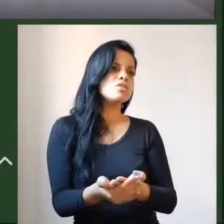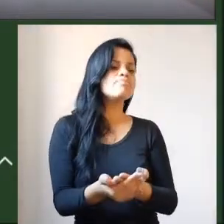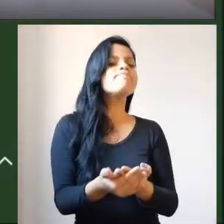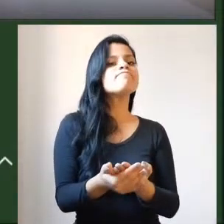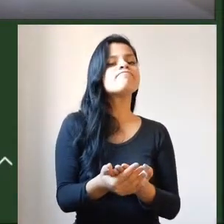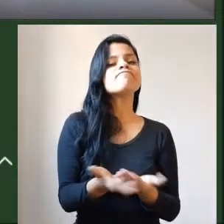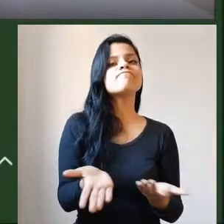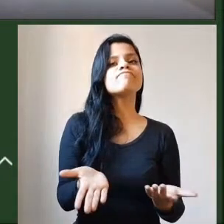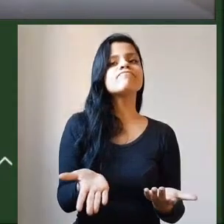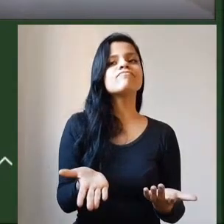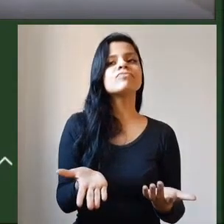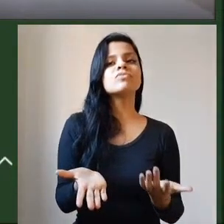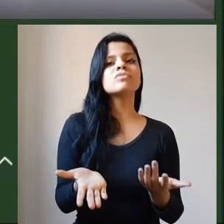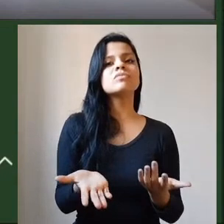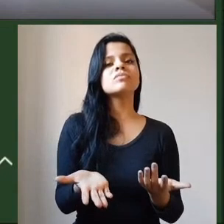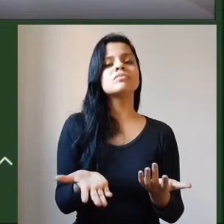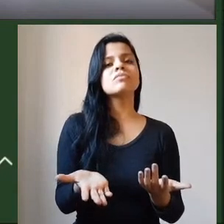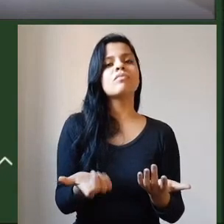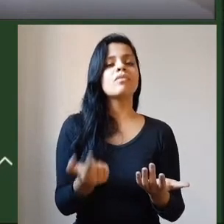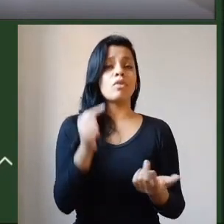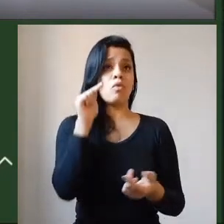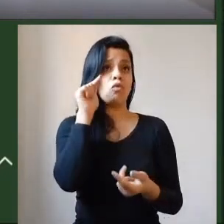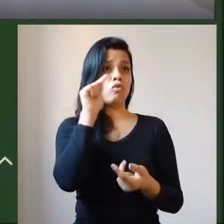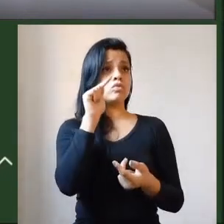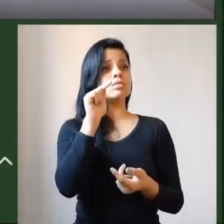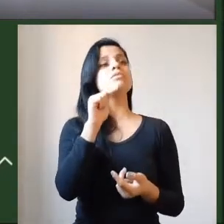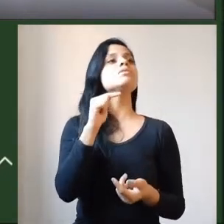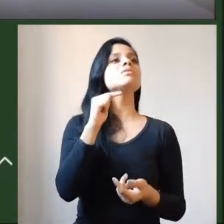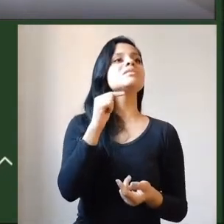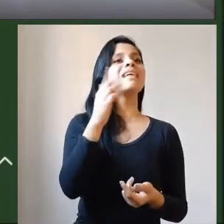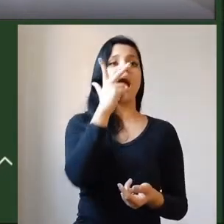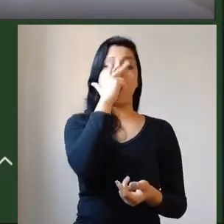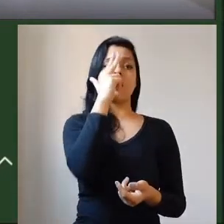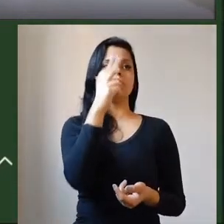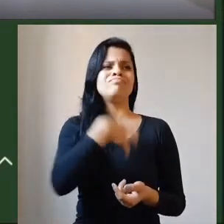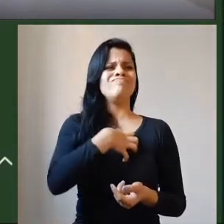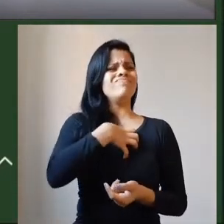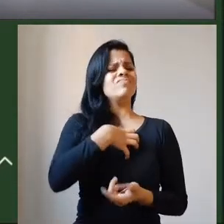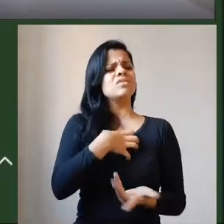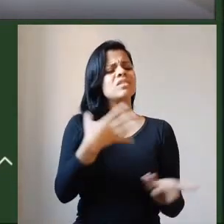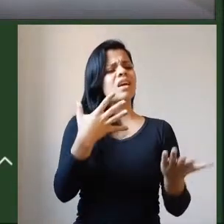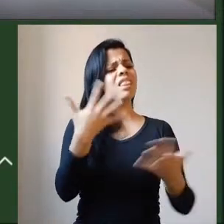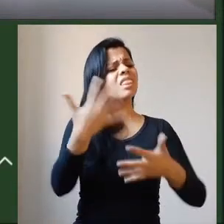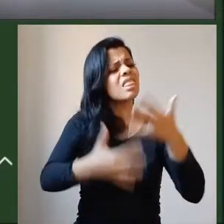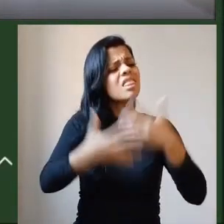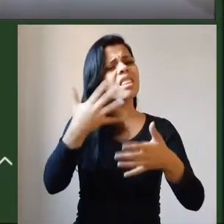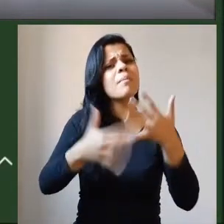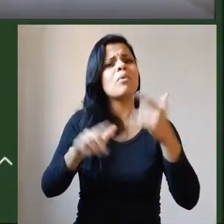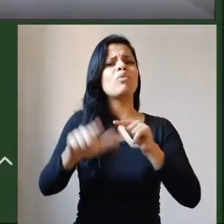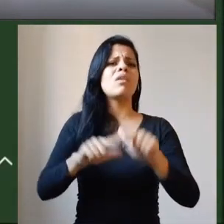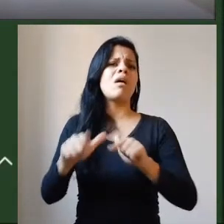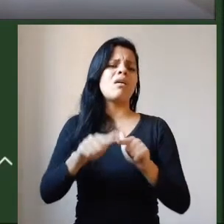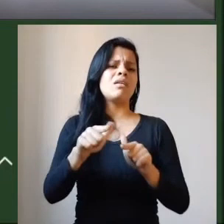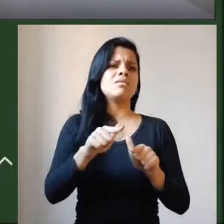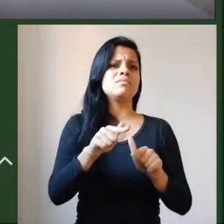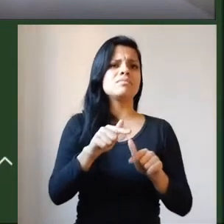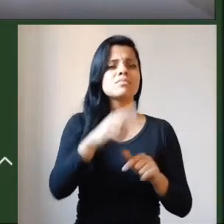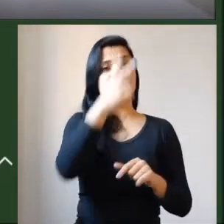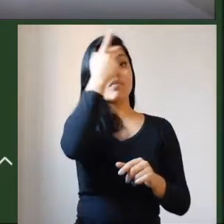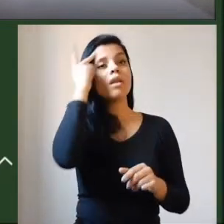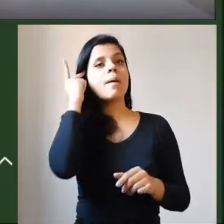tenha afetado o seu trabalho? Por exemplo, algum paciente que tenha buscado o serviço, exigindo um tratamento